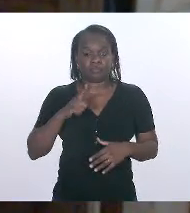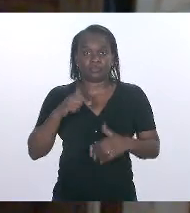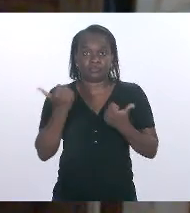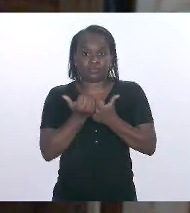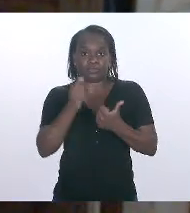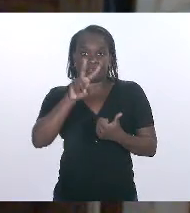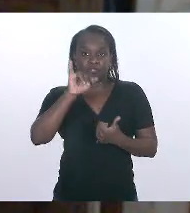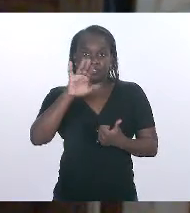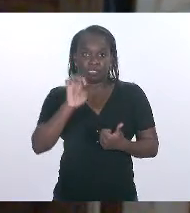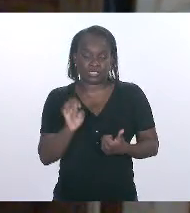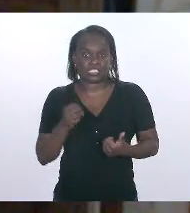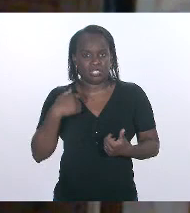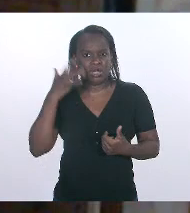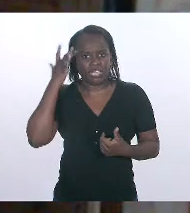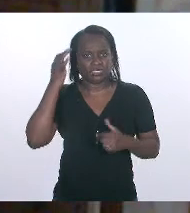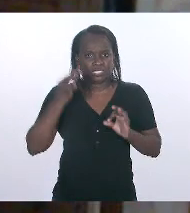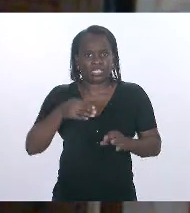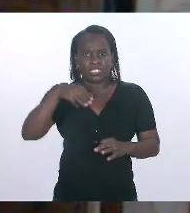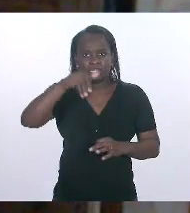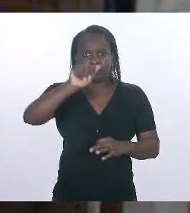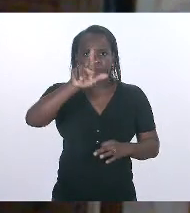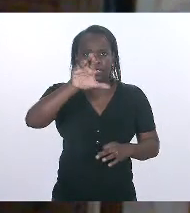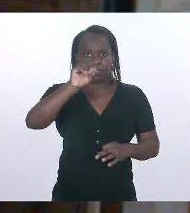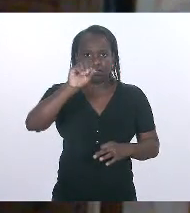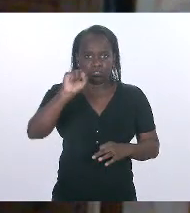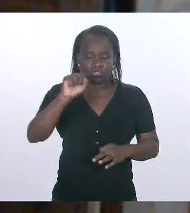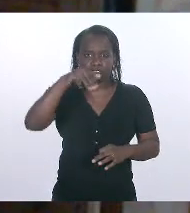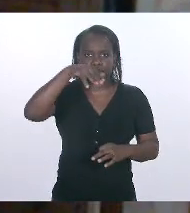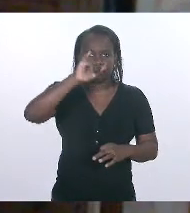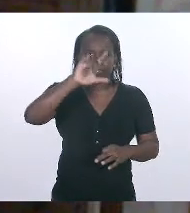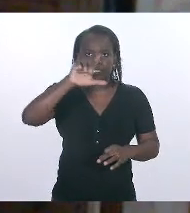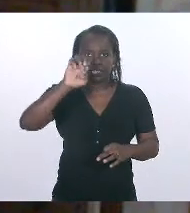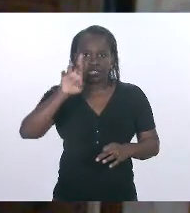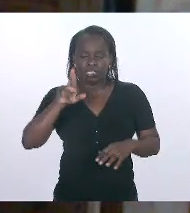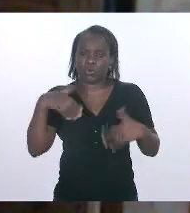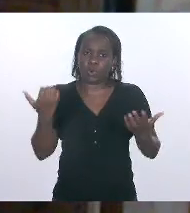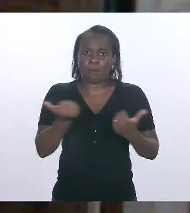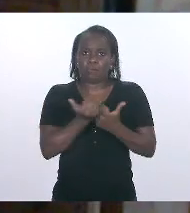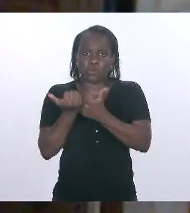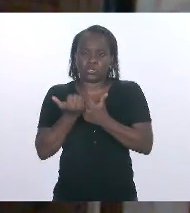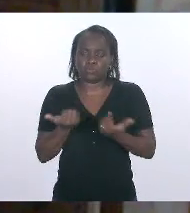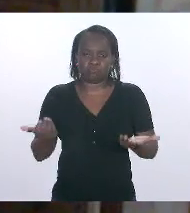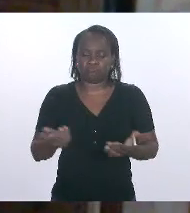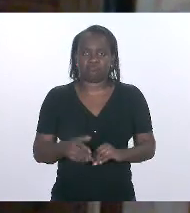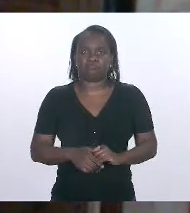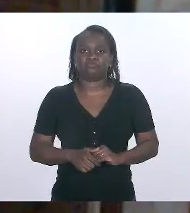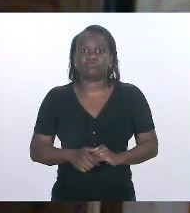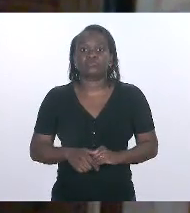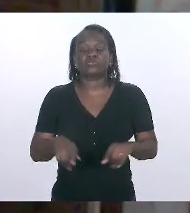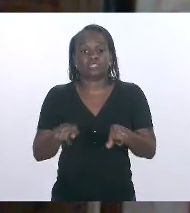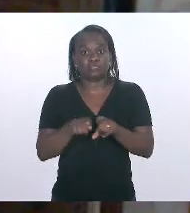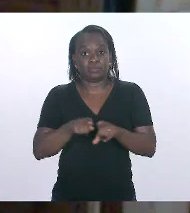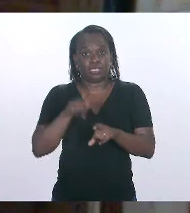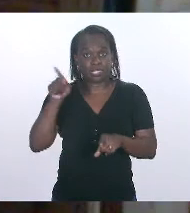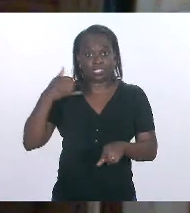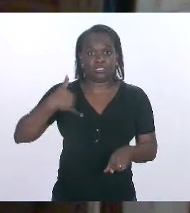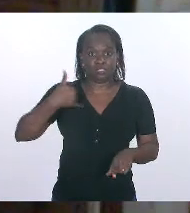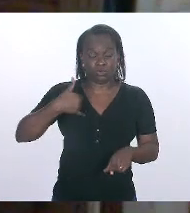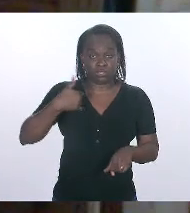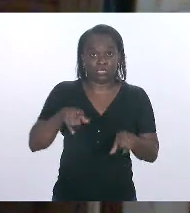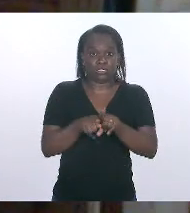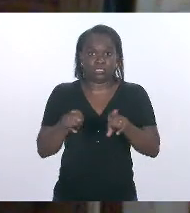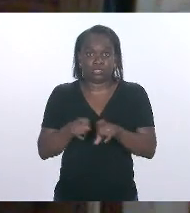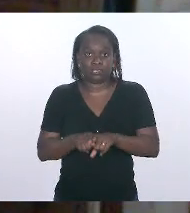vice, salvo erro de memória, o Marcos Miller, ou tem o apoio do Marcos Miller. E lá em São João